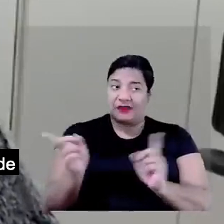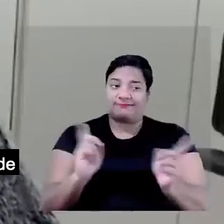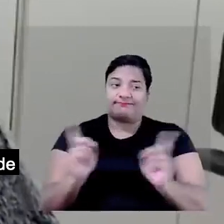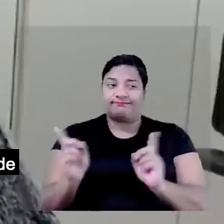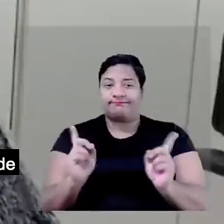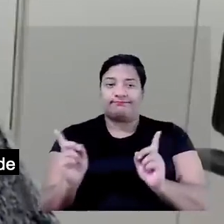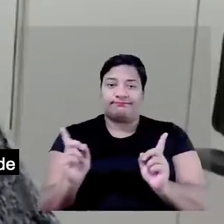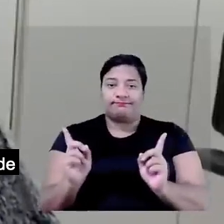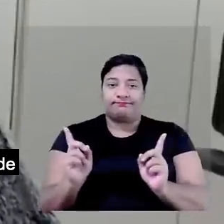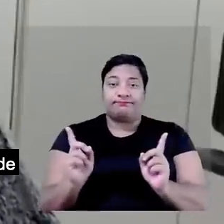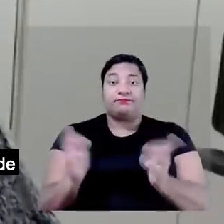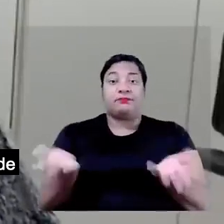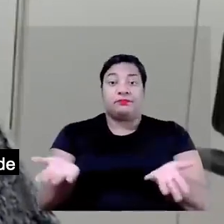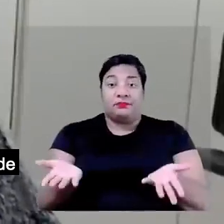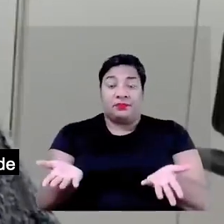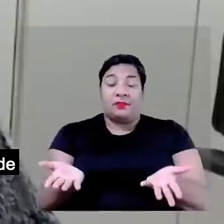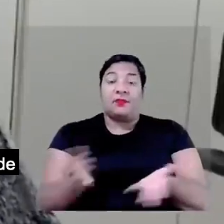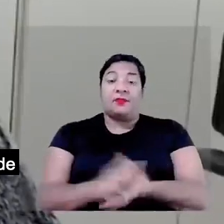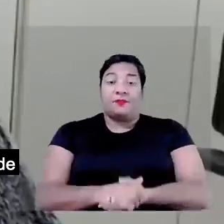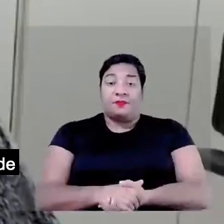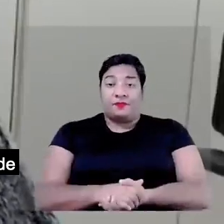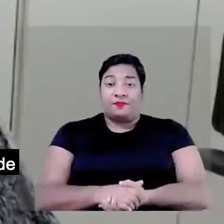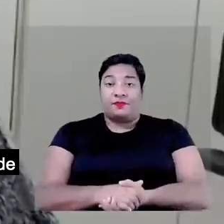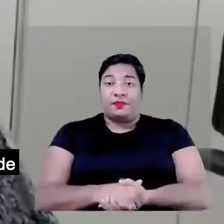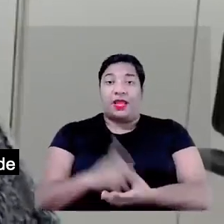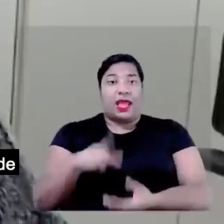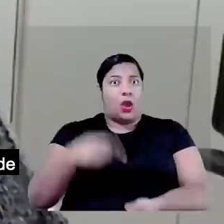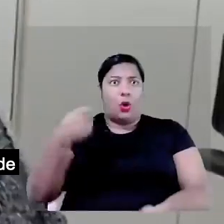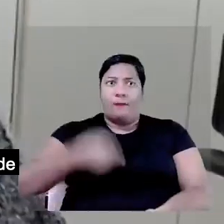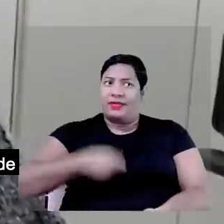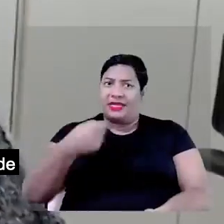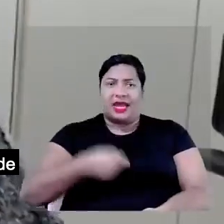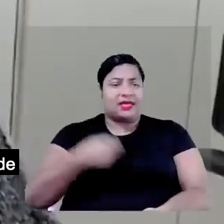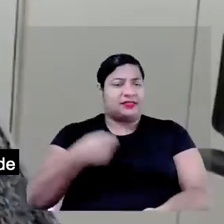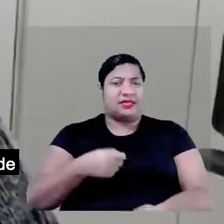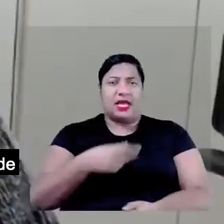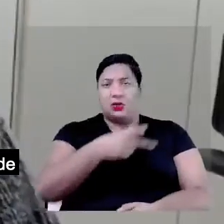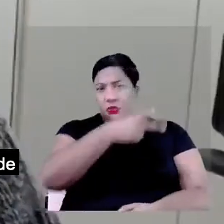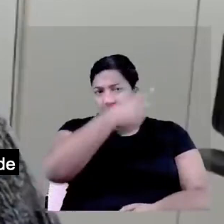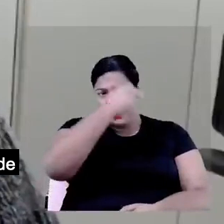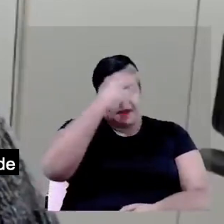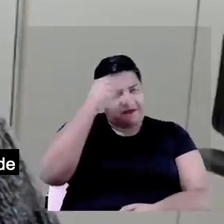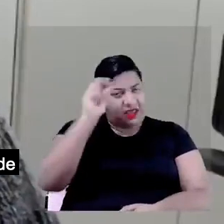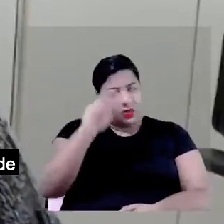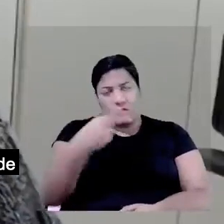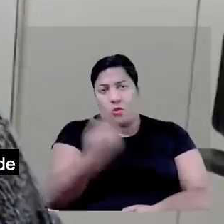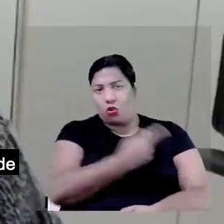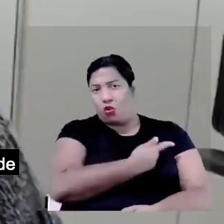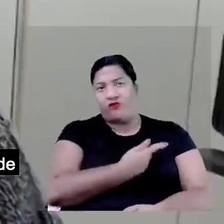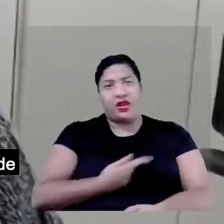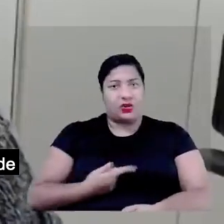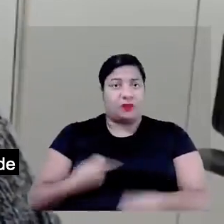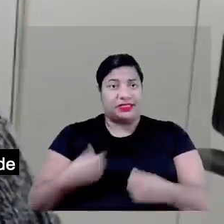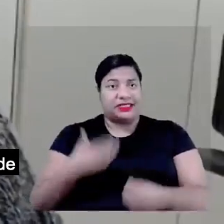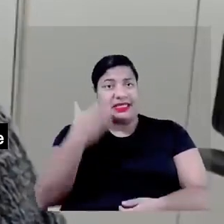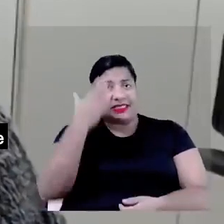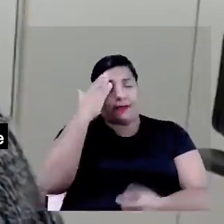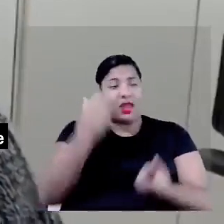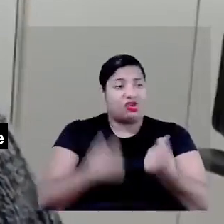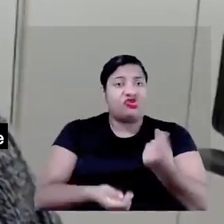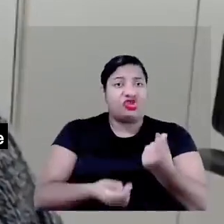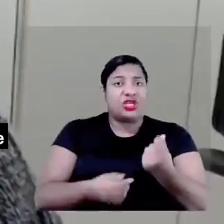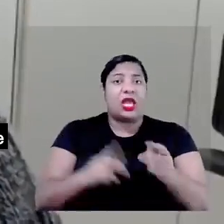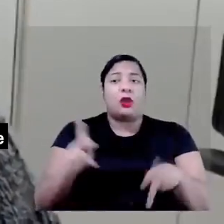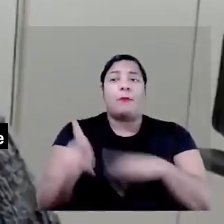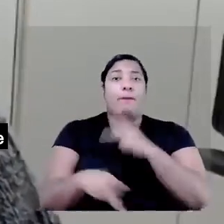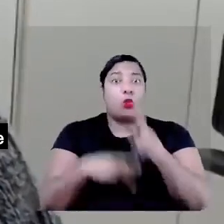Eu acredito que isso é um dever, né, do gestor público utilizar o recurso público com responsabilidade. E